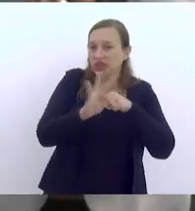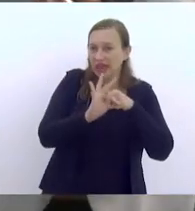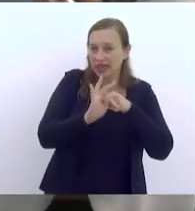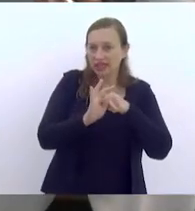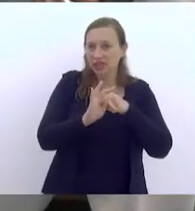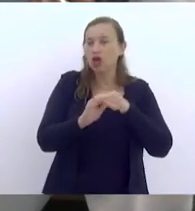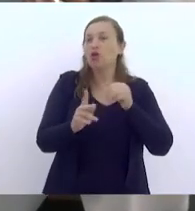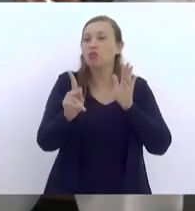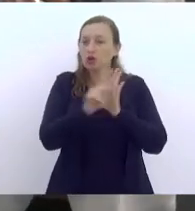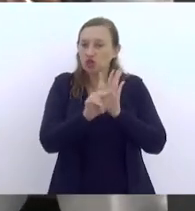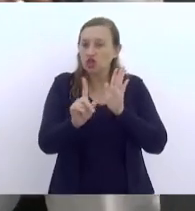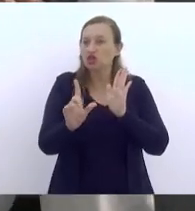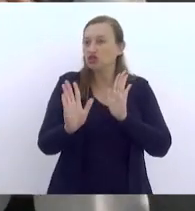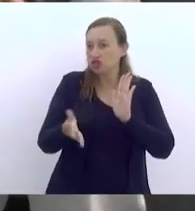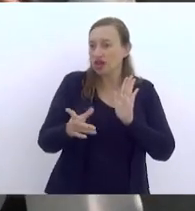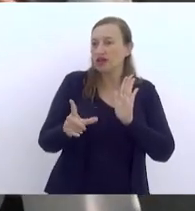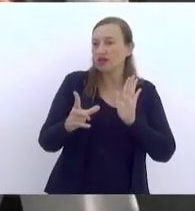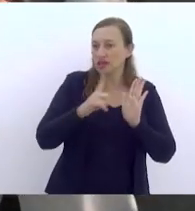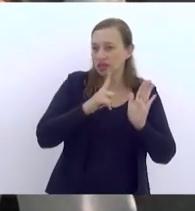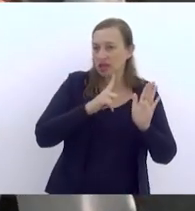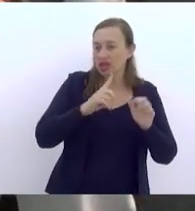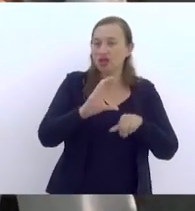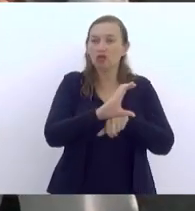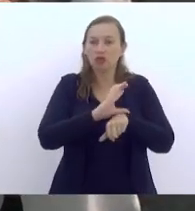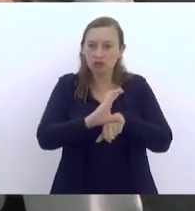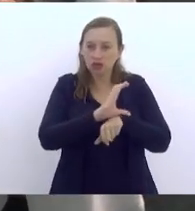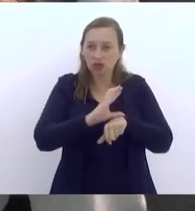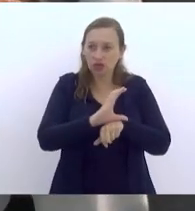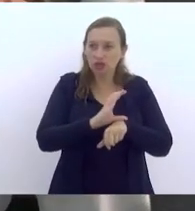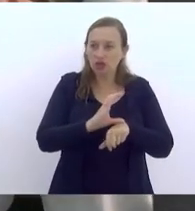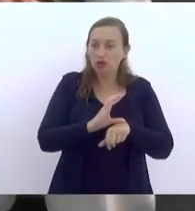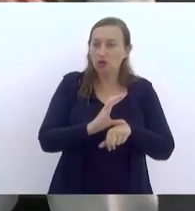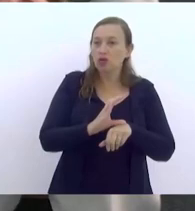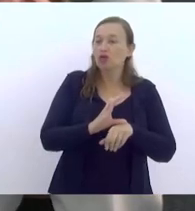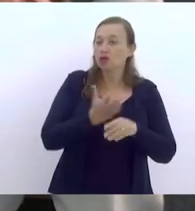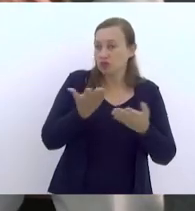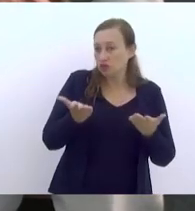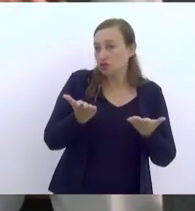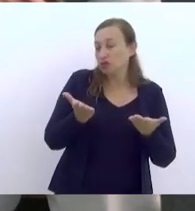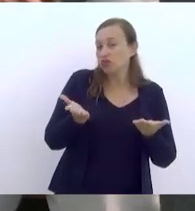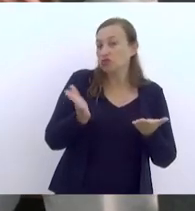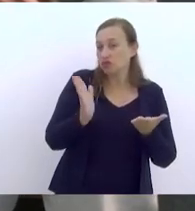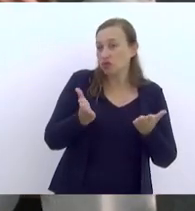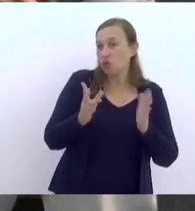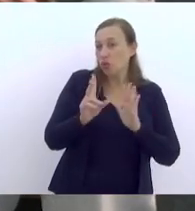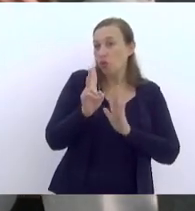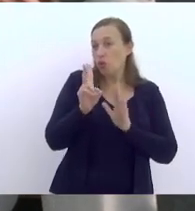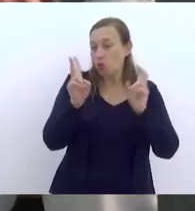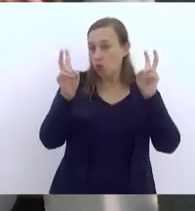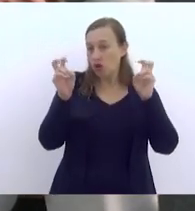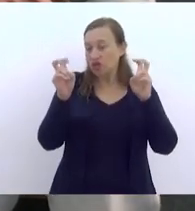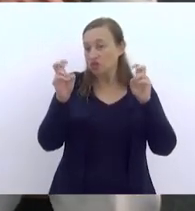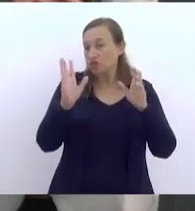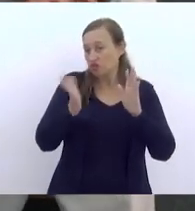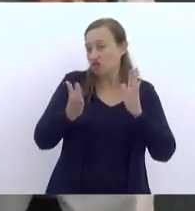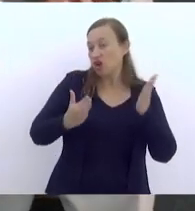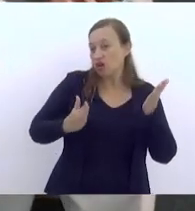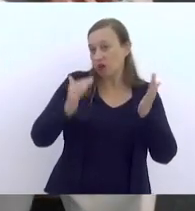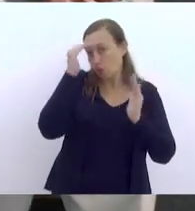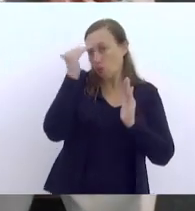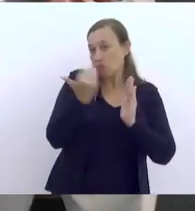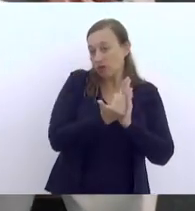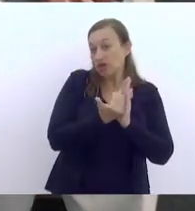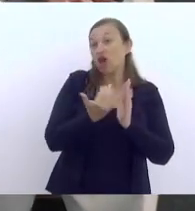legislativa. O projeto já tem o parecer pela constitucionalidade, portanto, a matéria já está preclusa, e eu entendo